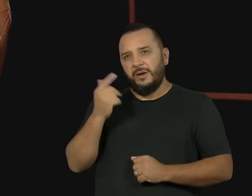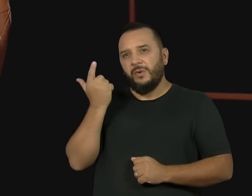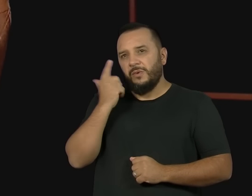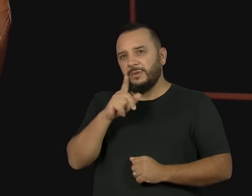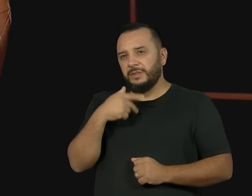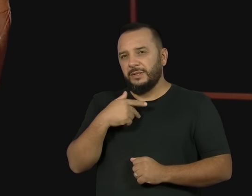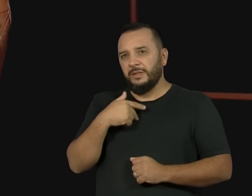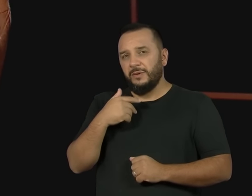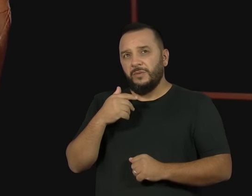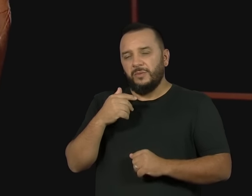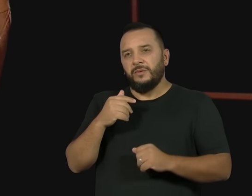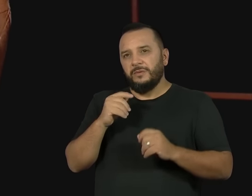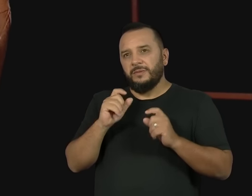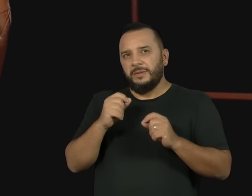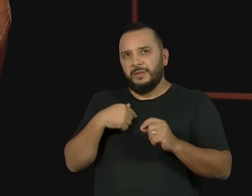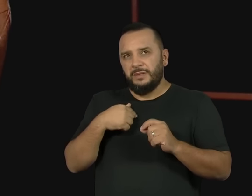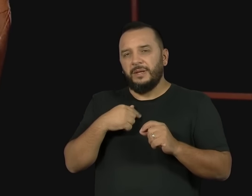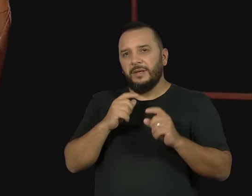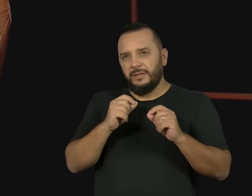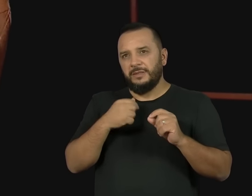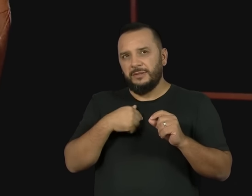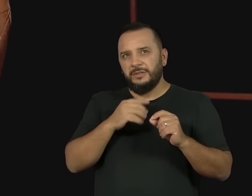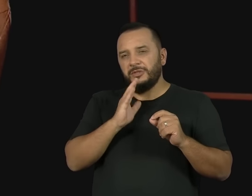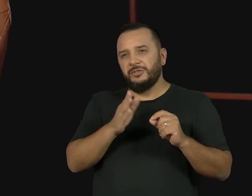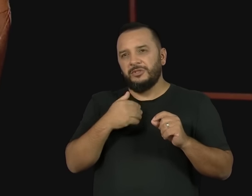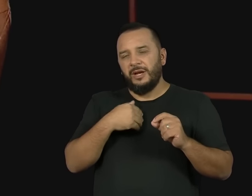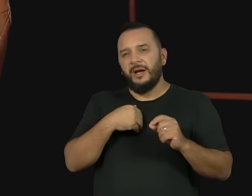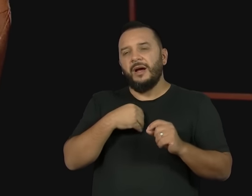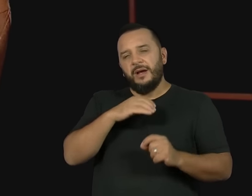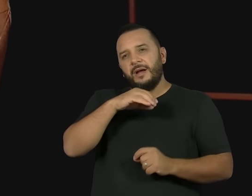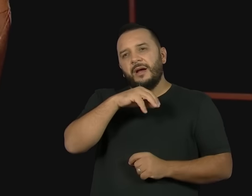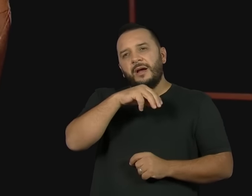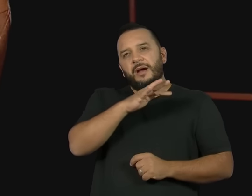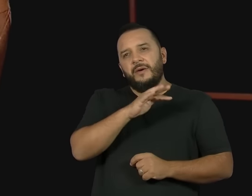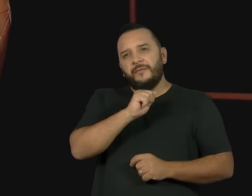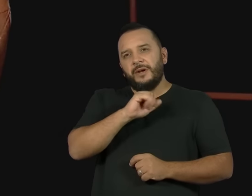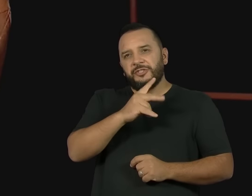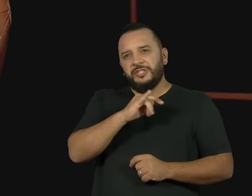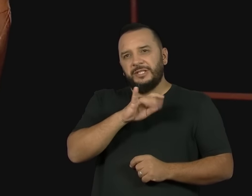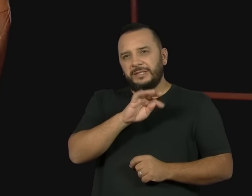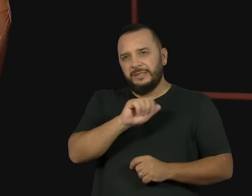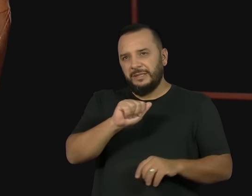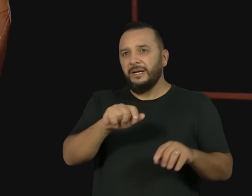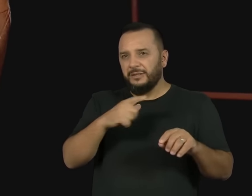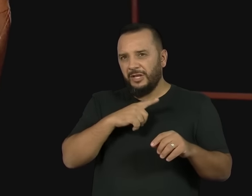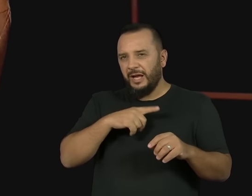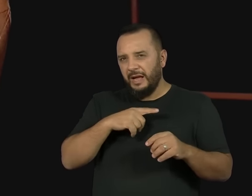Ser perseguido pelos fascistas e antifascistas ao mesmo tempo. Então ele teve que sumir.